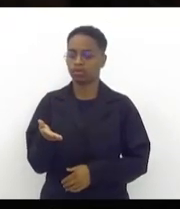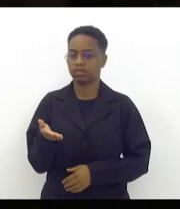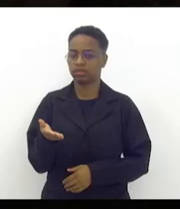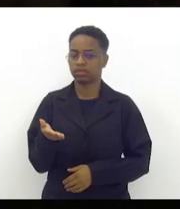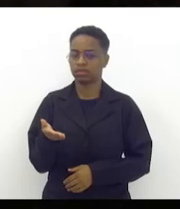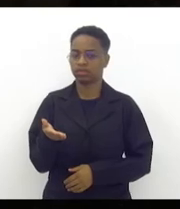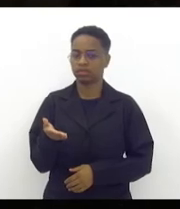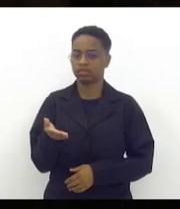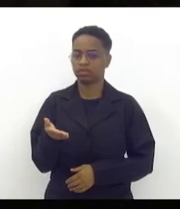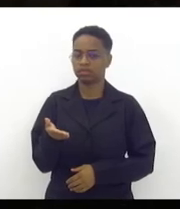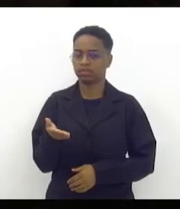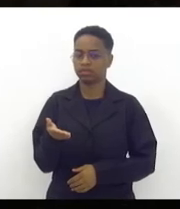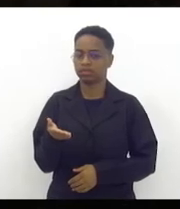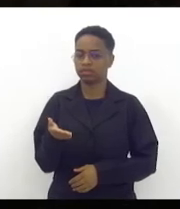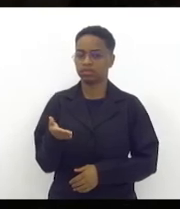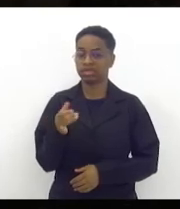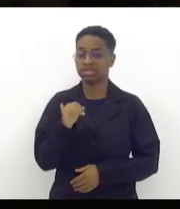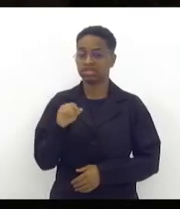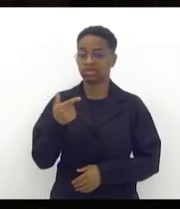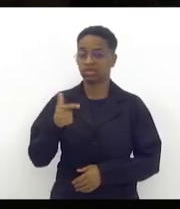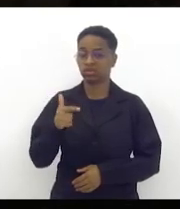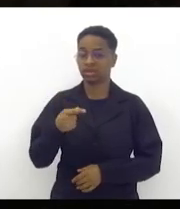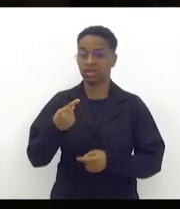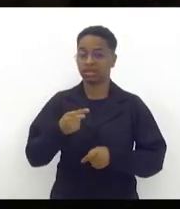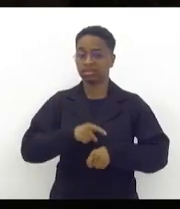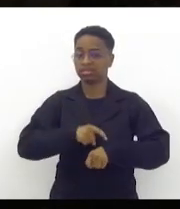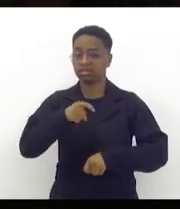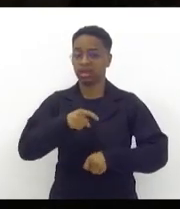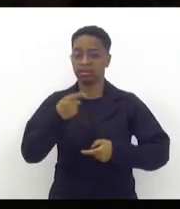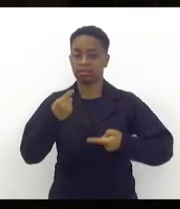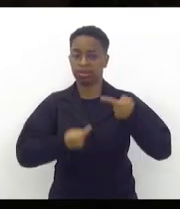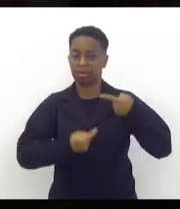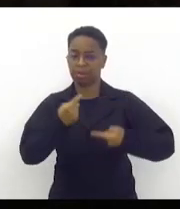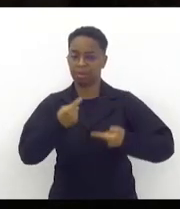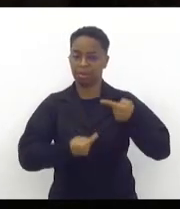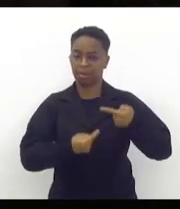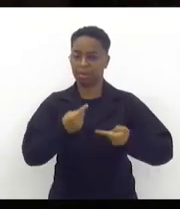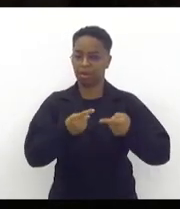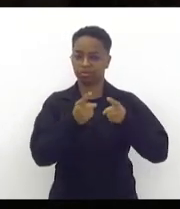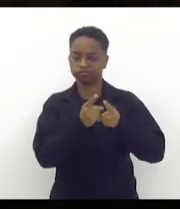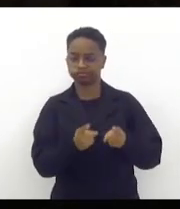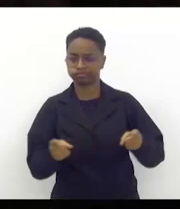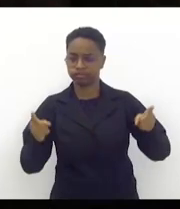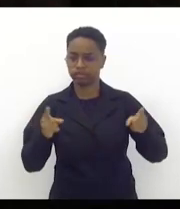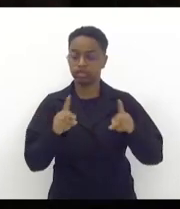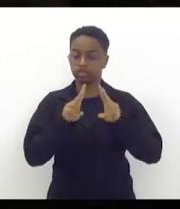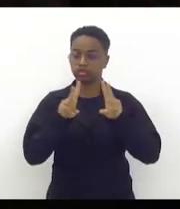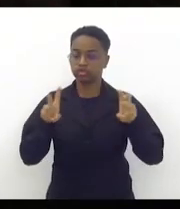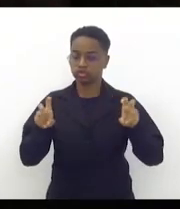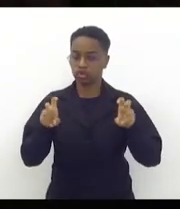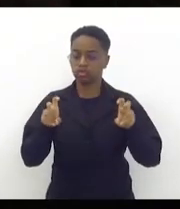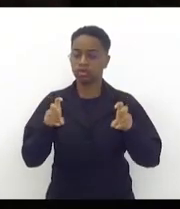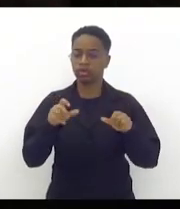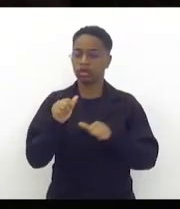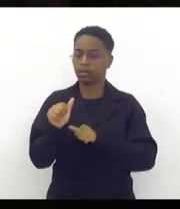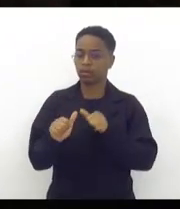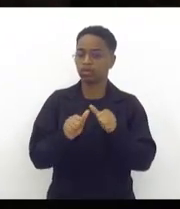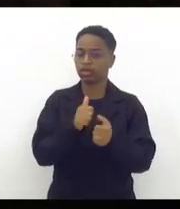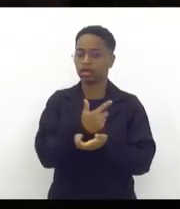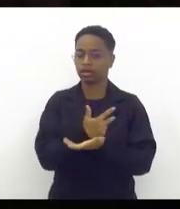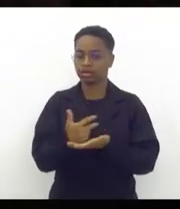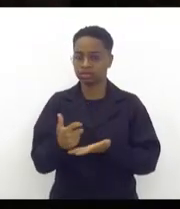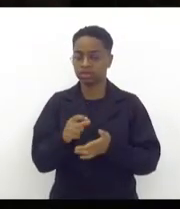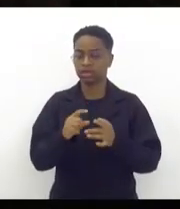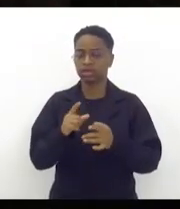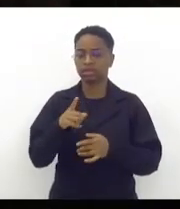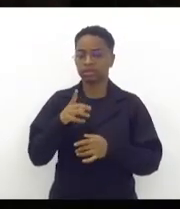sem que tenha um tempo muito grande. Um debate sobre a reforma tributária leva horas. E aqui